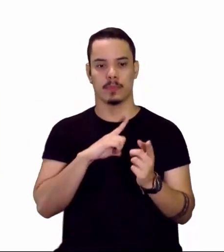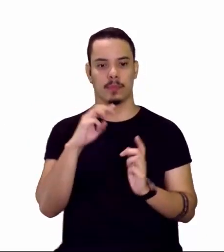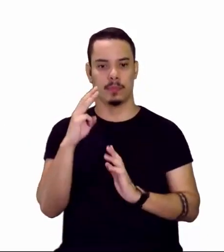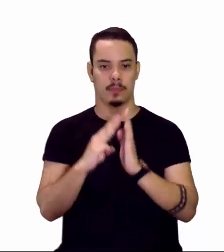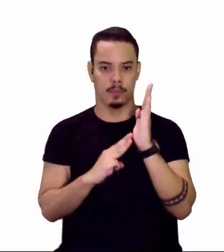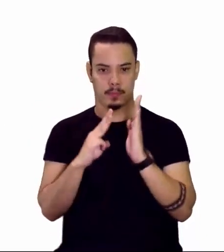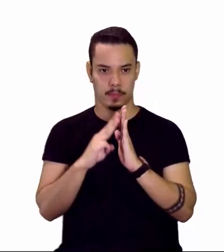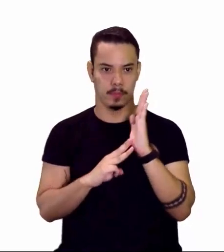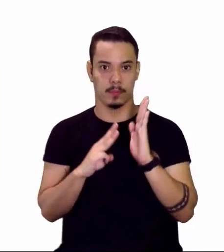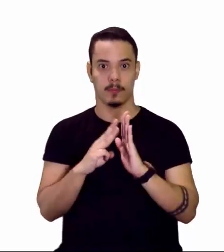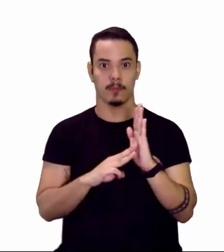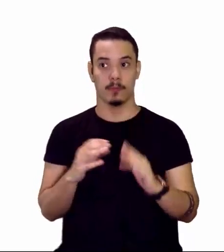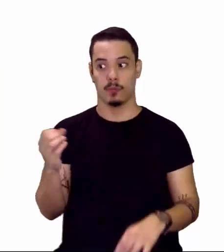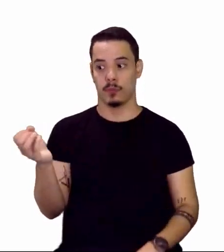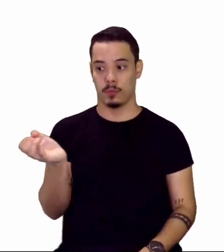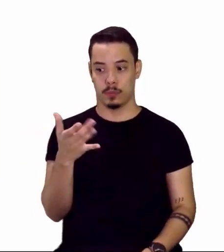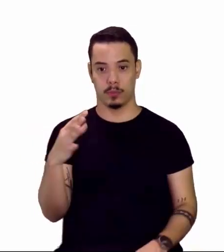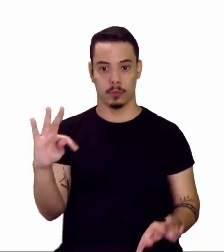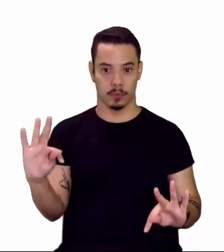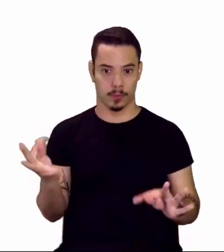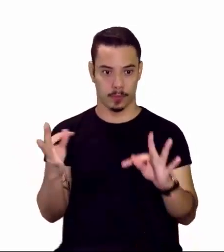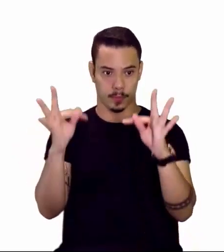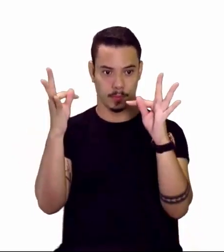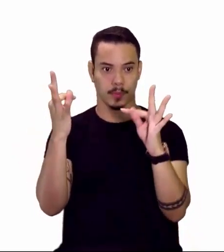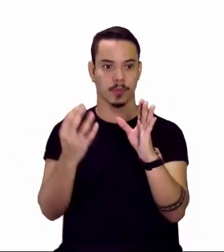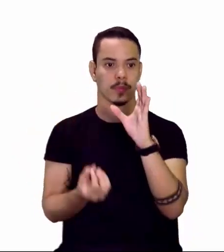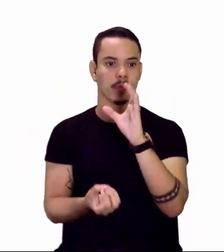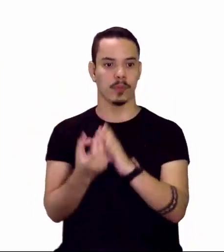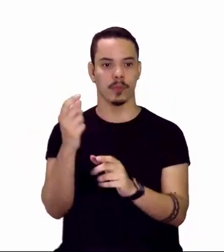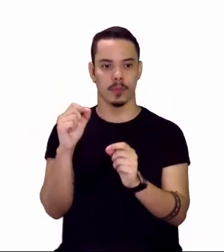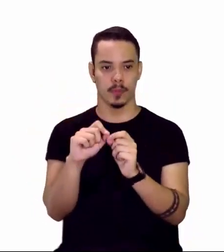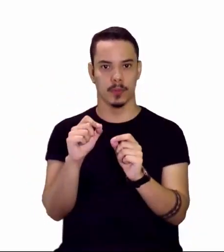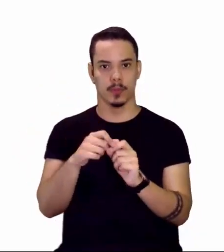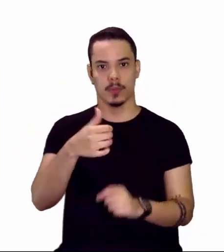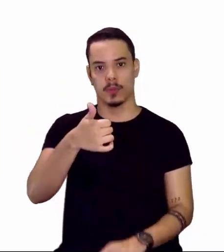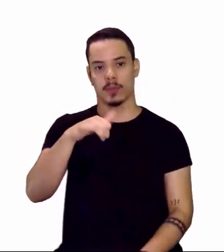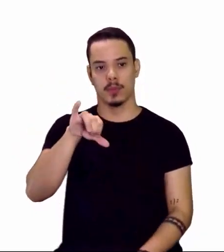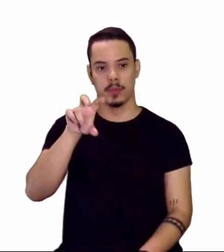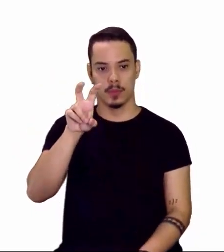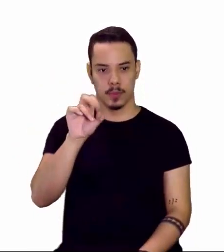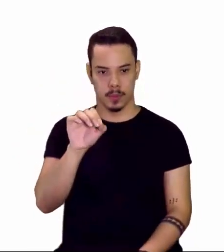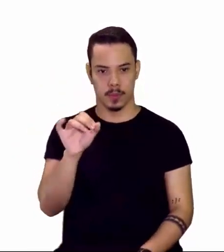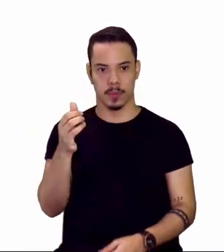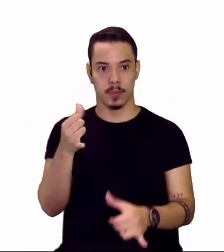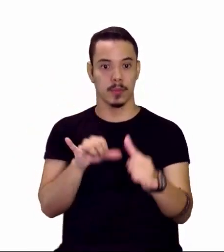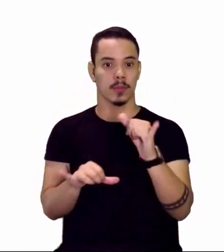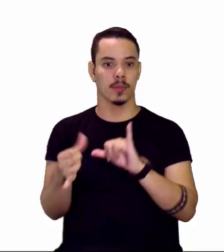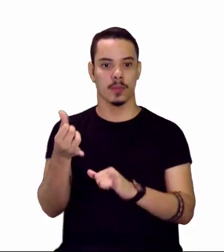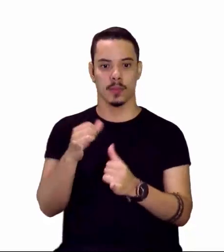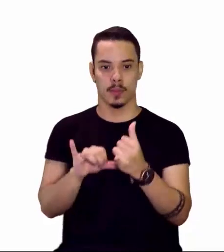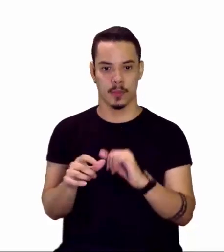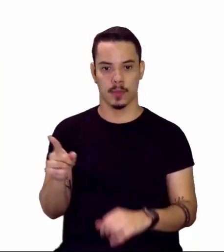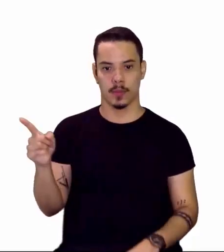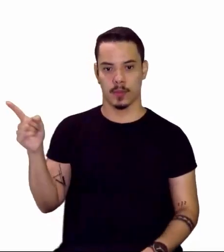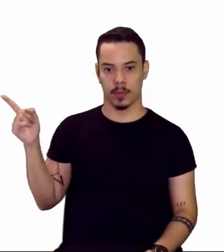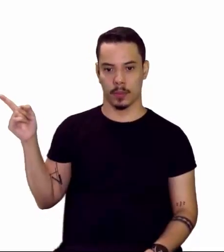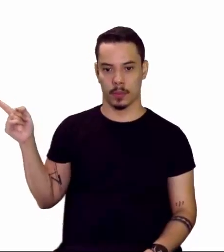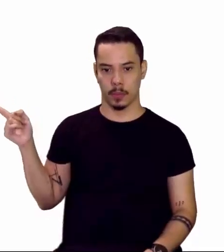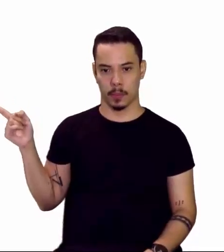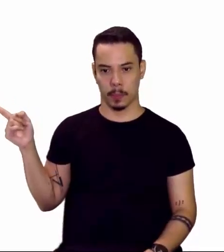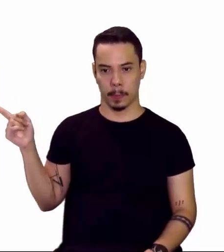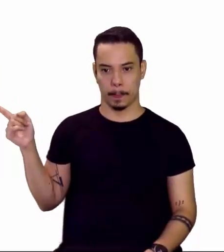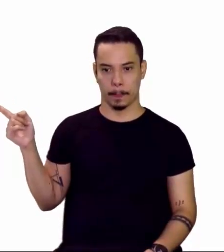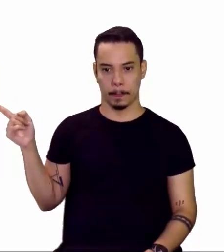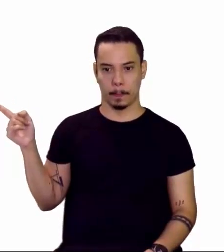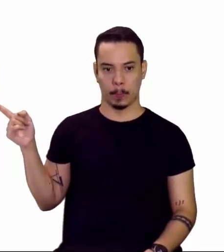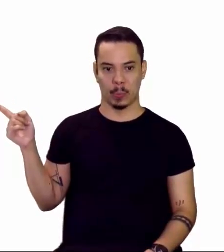relativamente moderno que foi elaborado em 1950 por esses químicos aí, ó, o Gillespie e